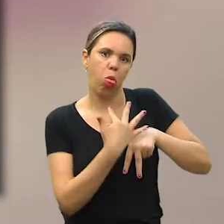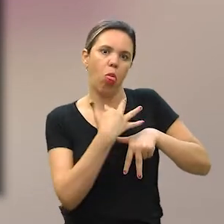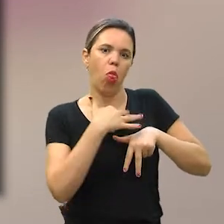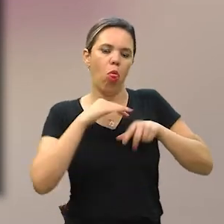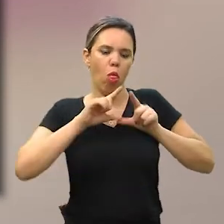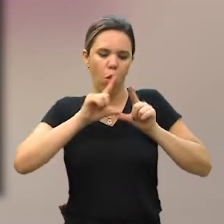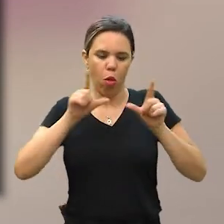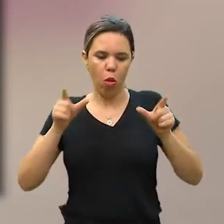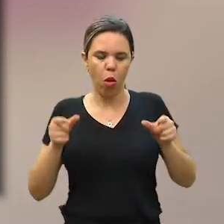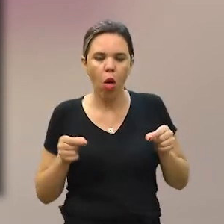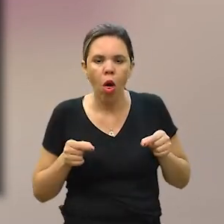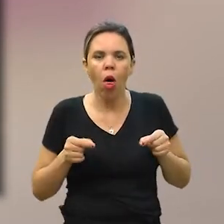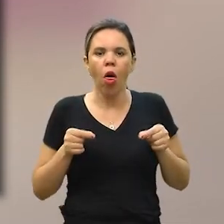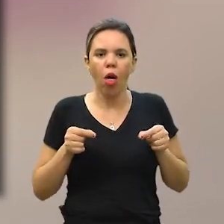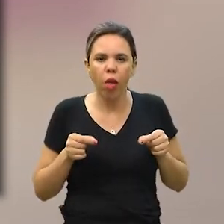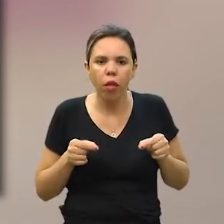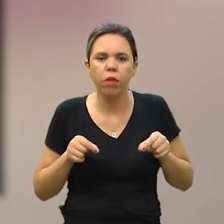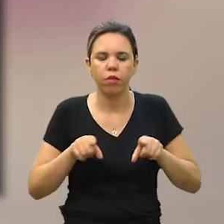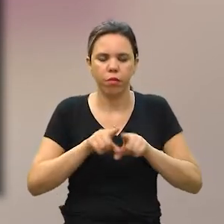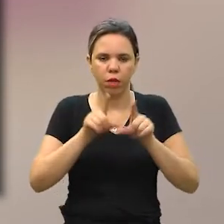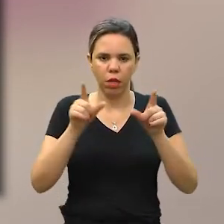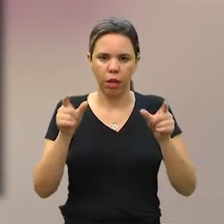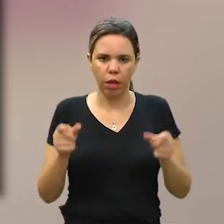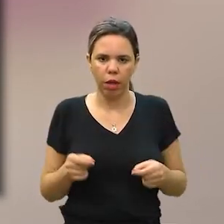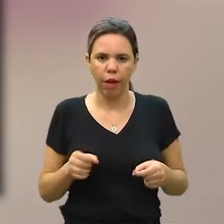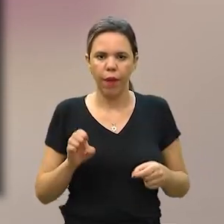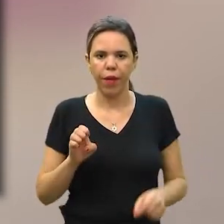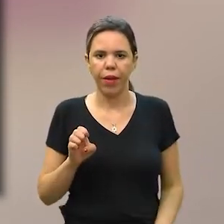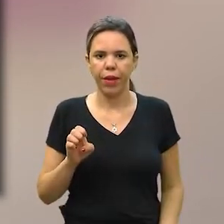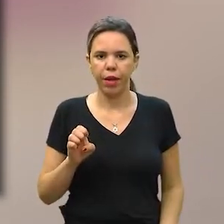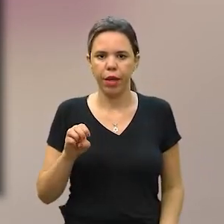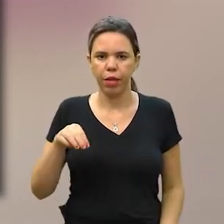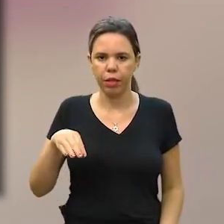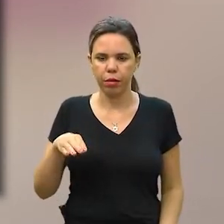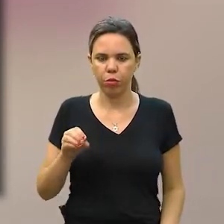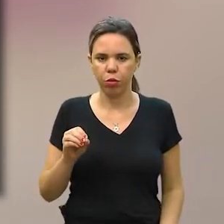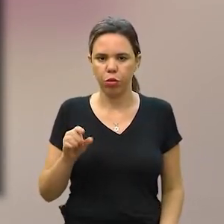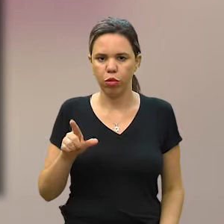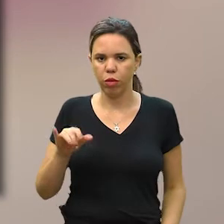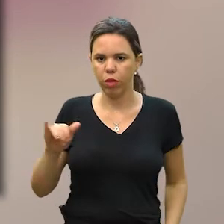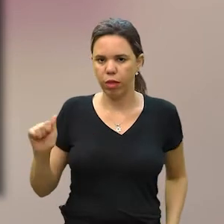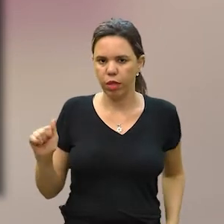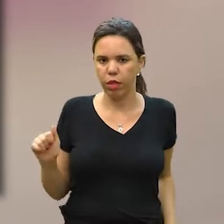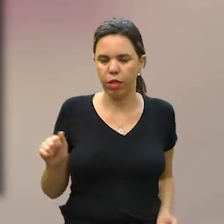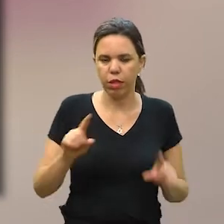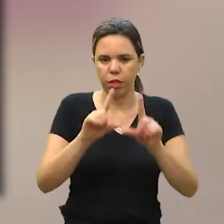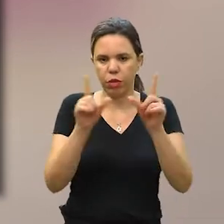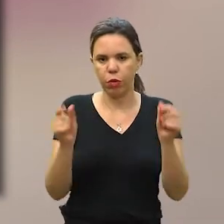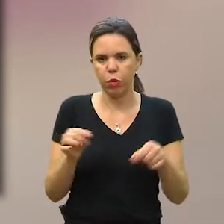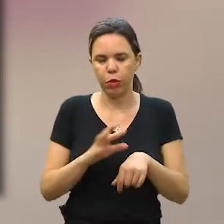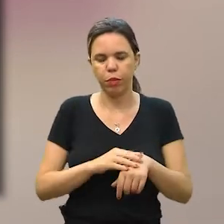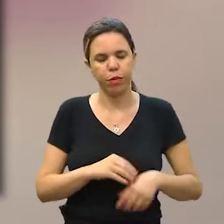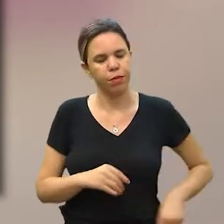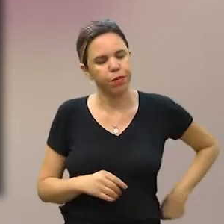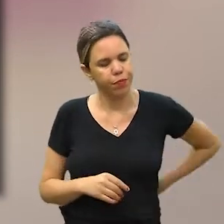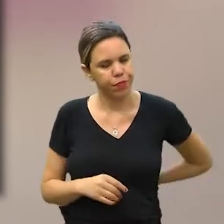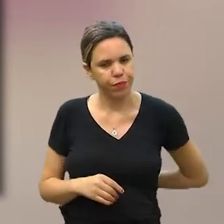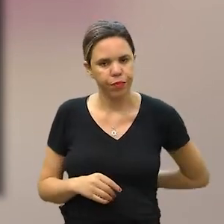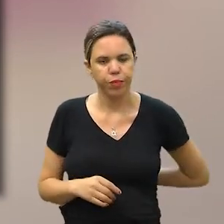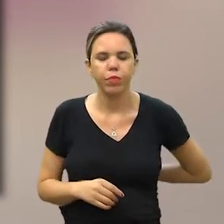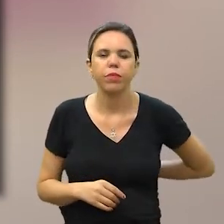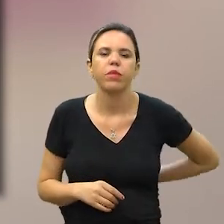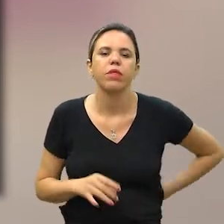da paciente, causando a embolia pulmonar. Não é? O que significa, então? É um trombo